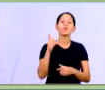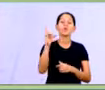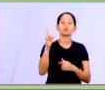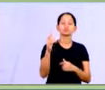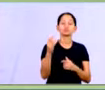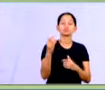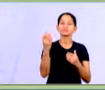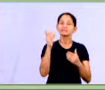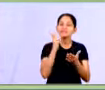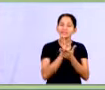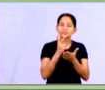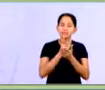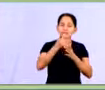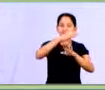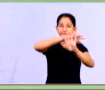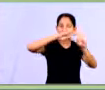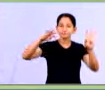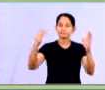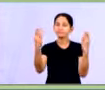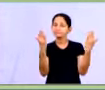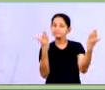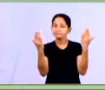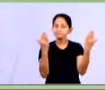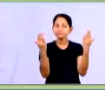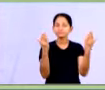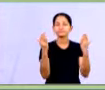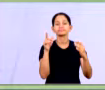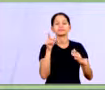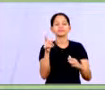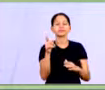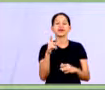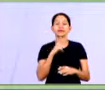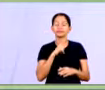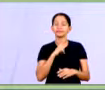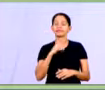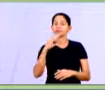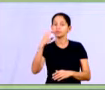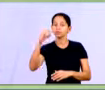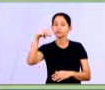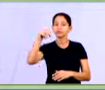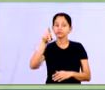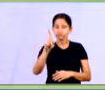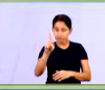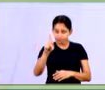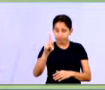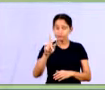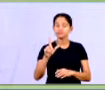exemplo. Existe o custo médio ponderado, que representa